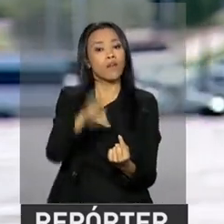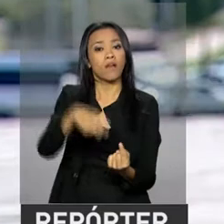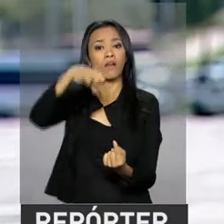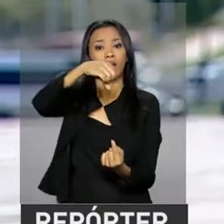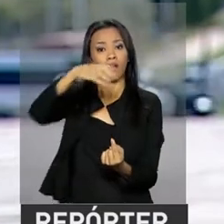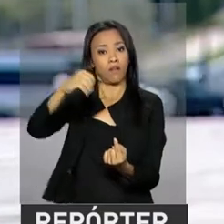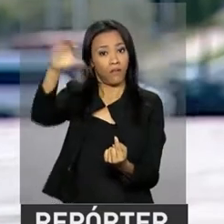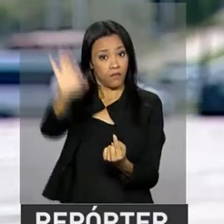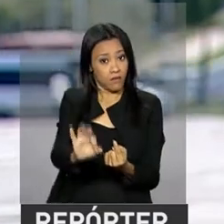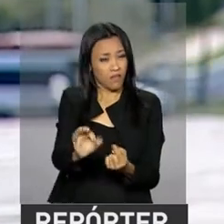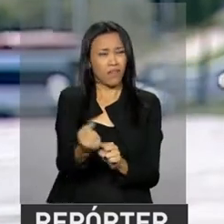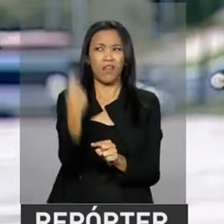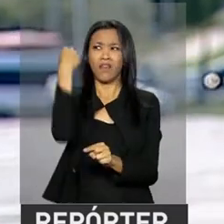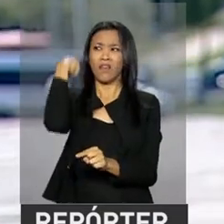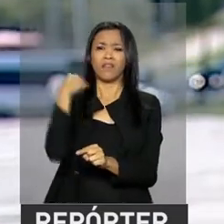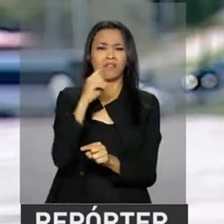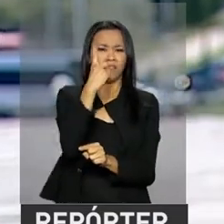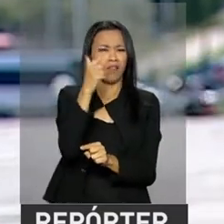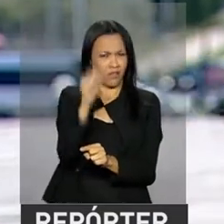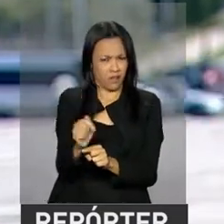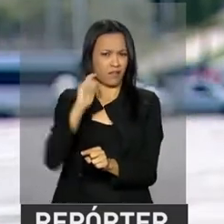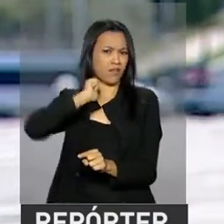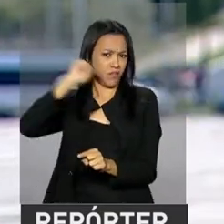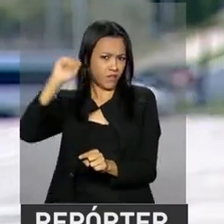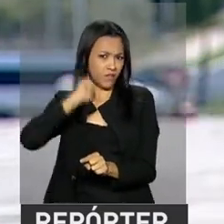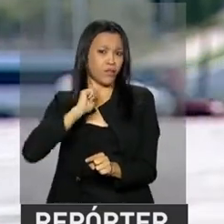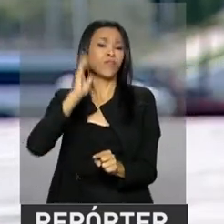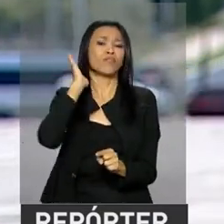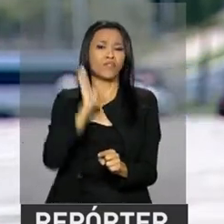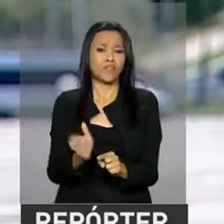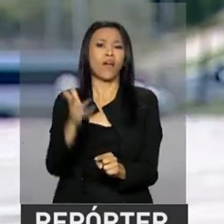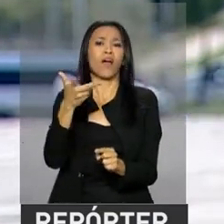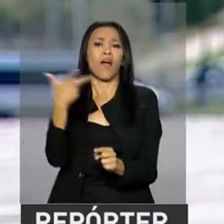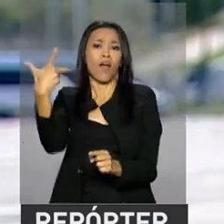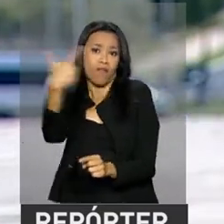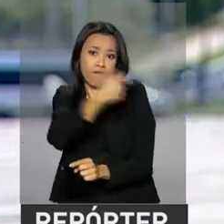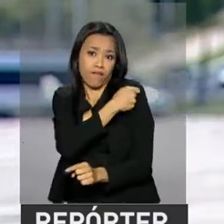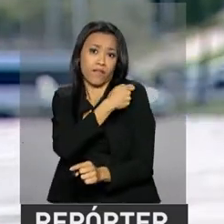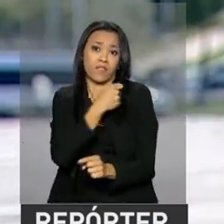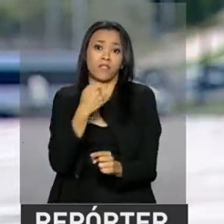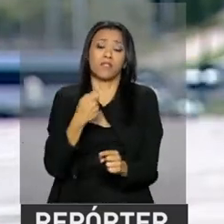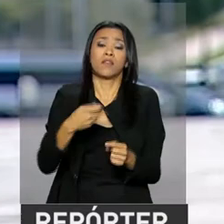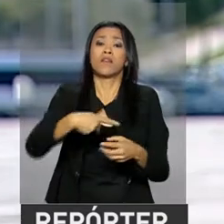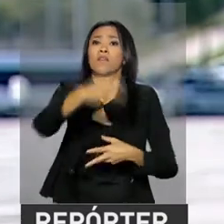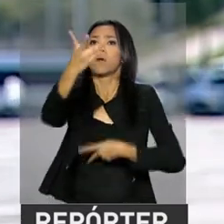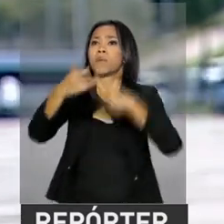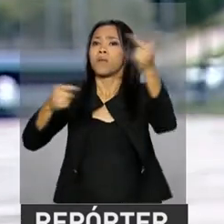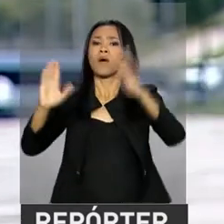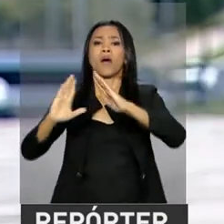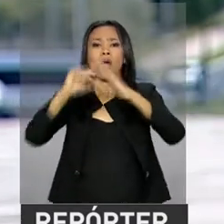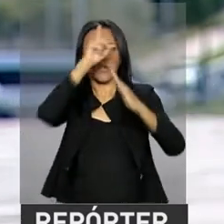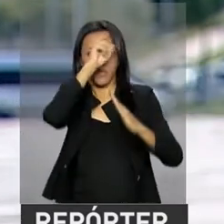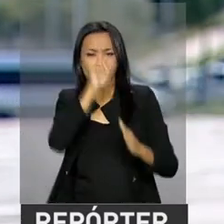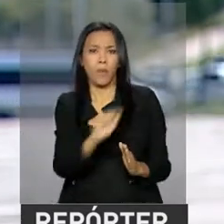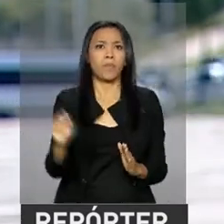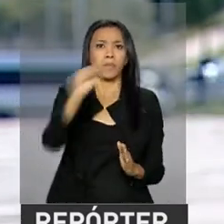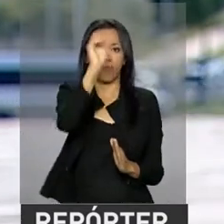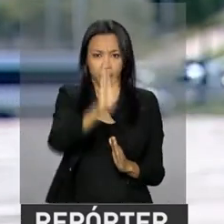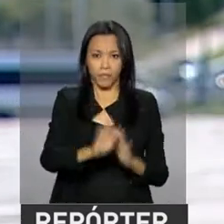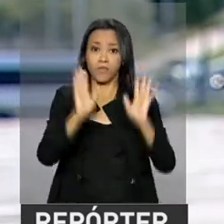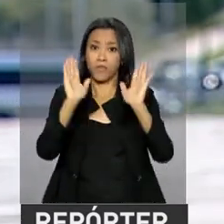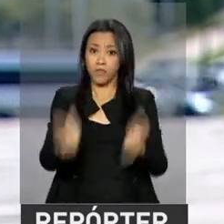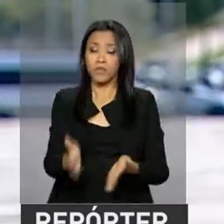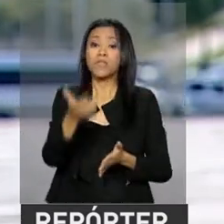desde o dia 17 de abril a vacina está disponível nos postos de saúde em todo o país